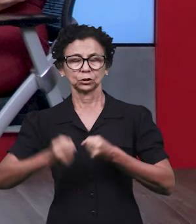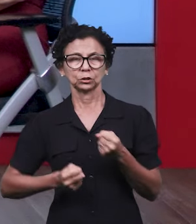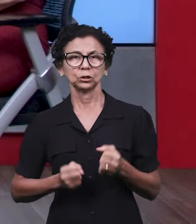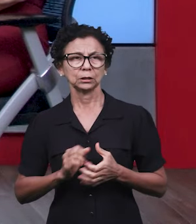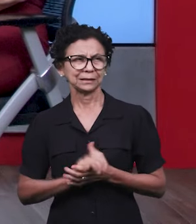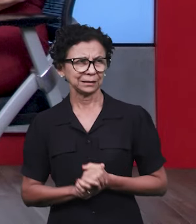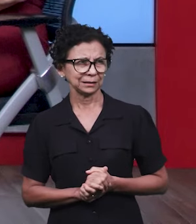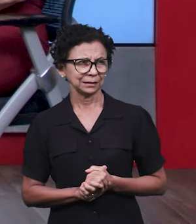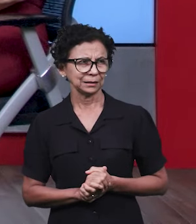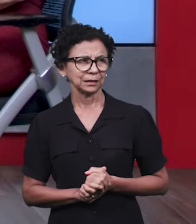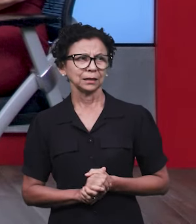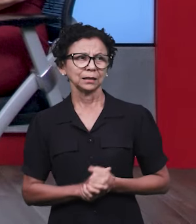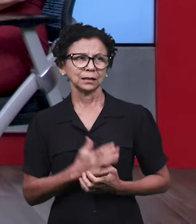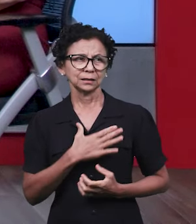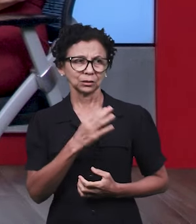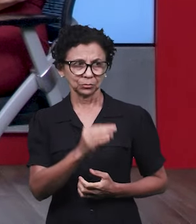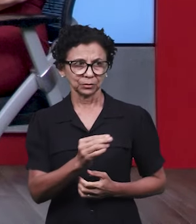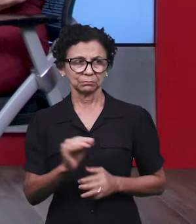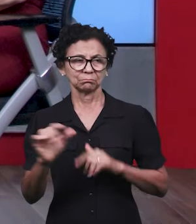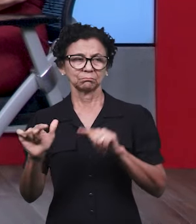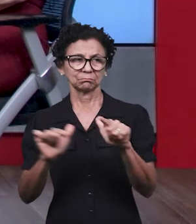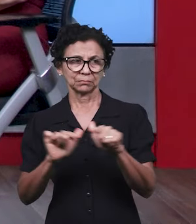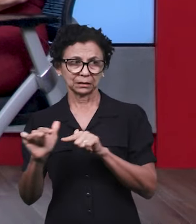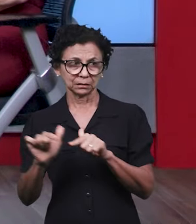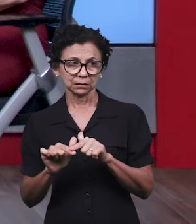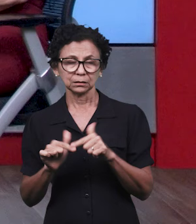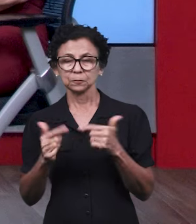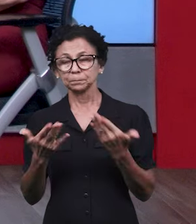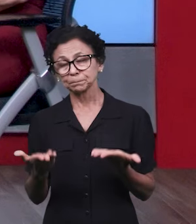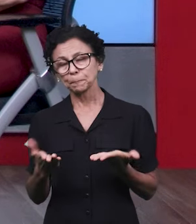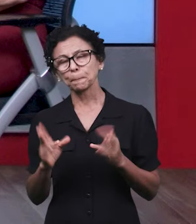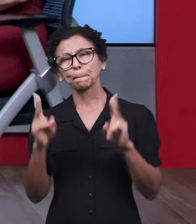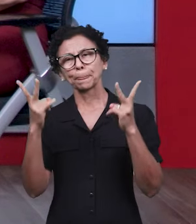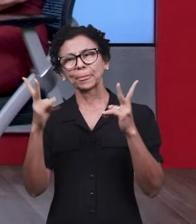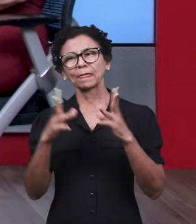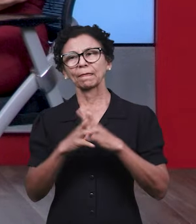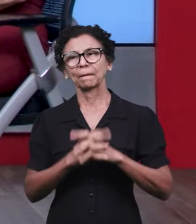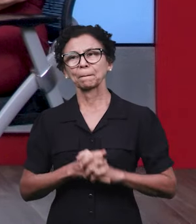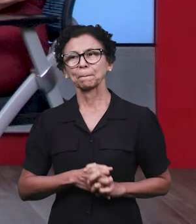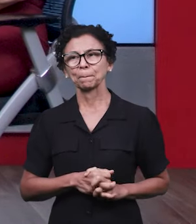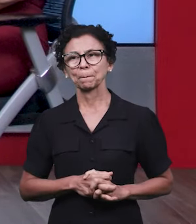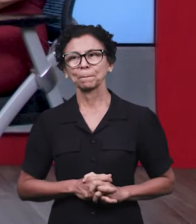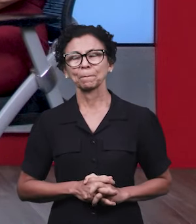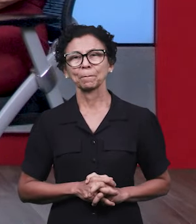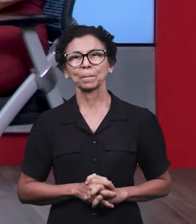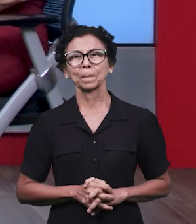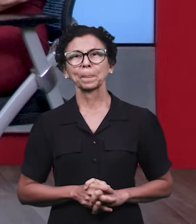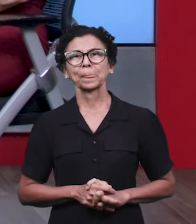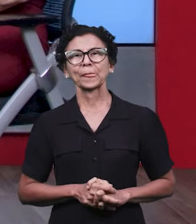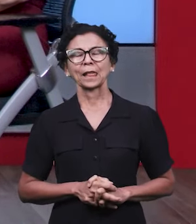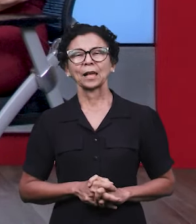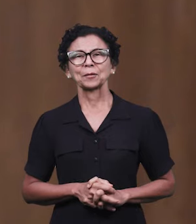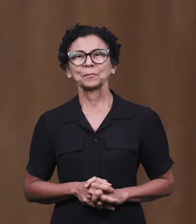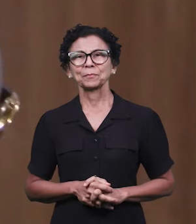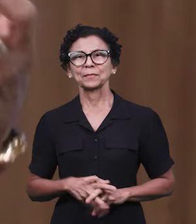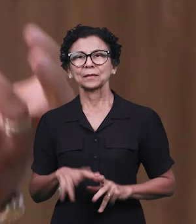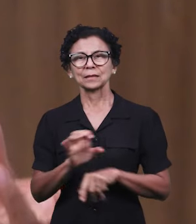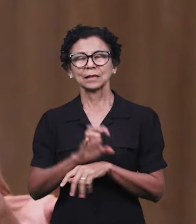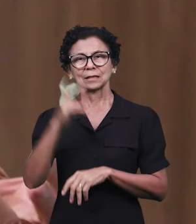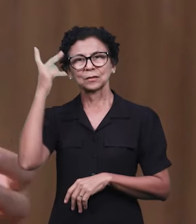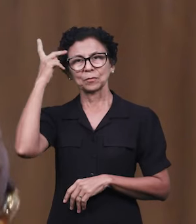Com certeza, Maravilha, né? Lá em São Paulo ele é conhecido como o obreiro da porta, né? Então, assim, as conquistas